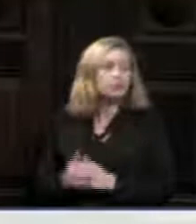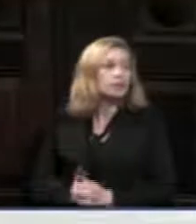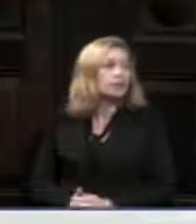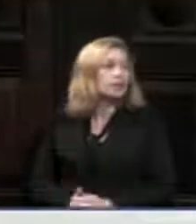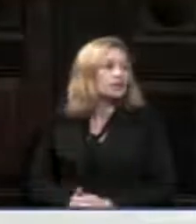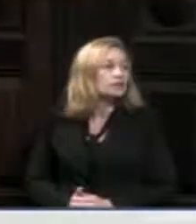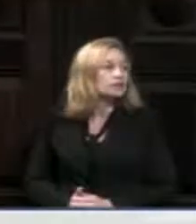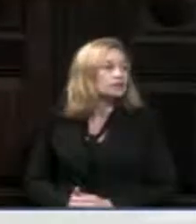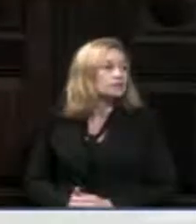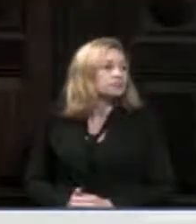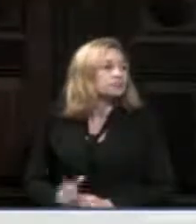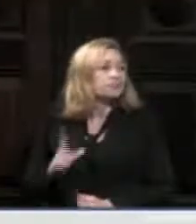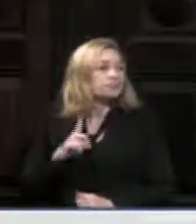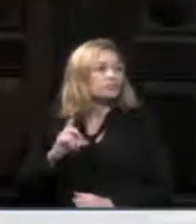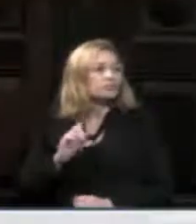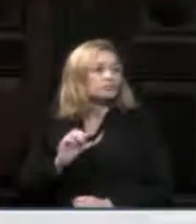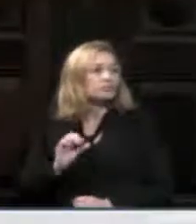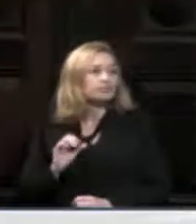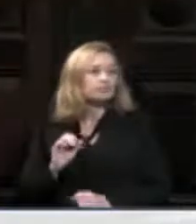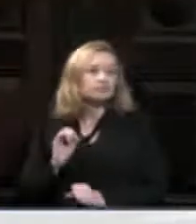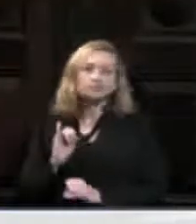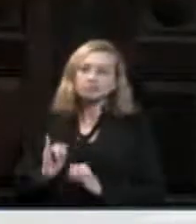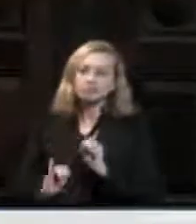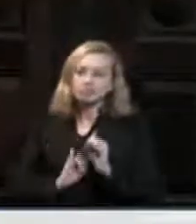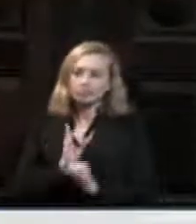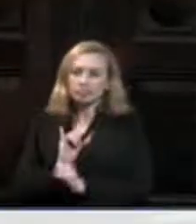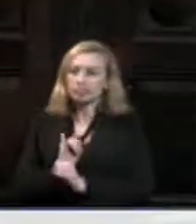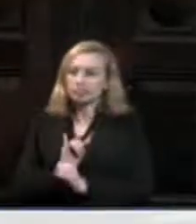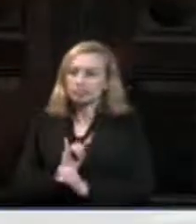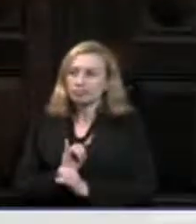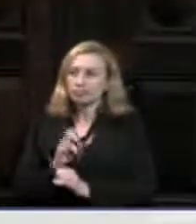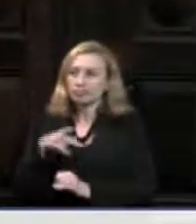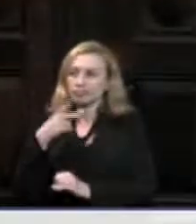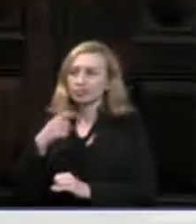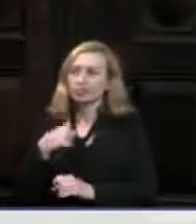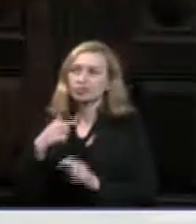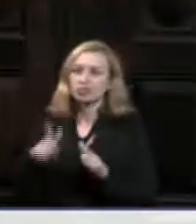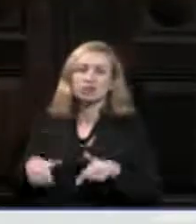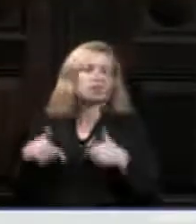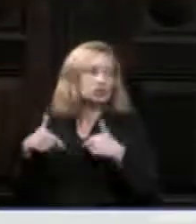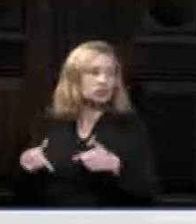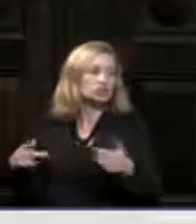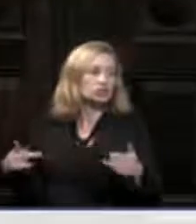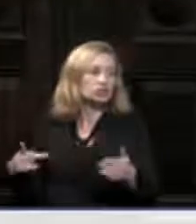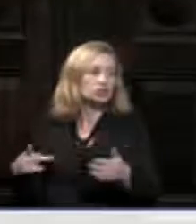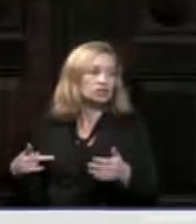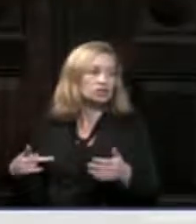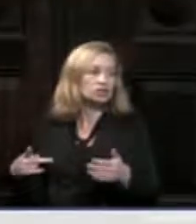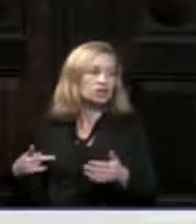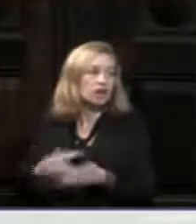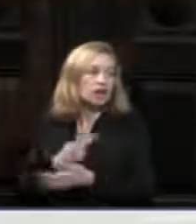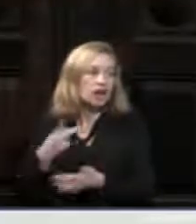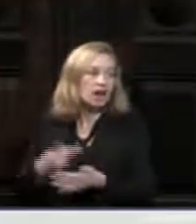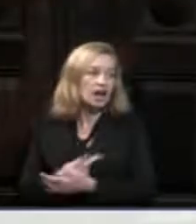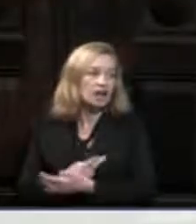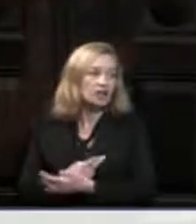Houve nas redes sociais a acusação de que eu estaria agindo eleitoreiramente.